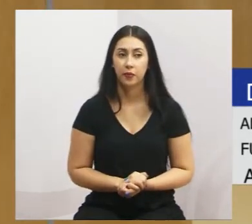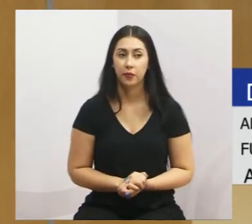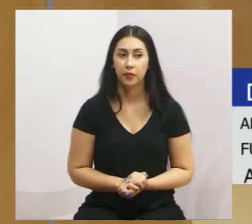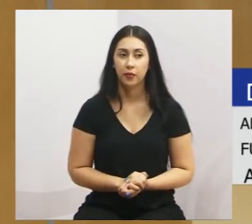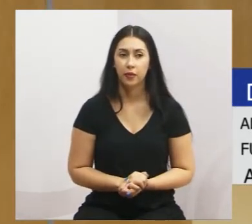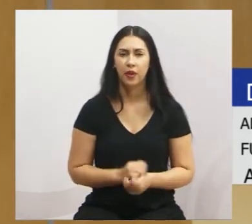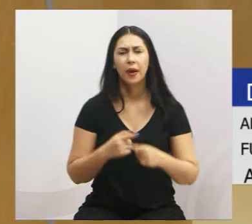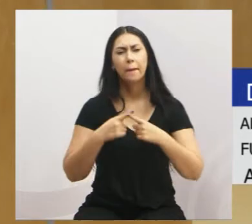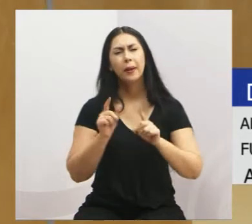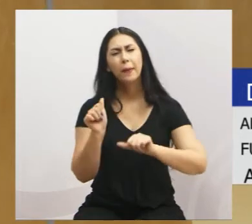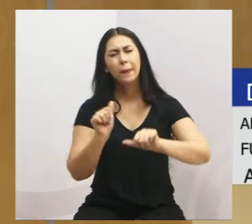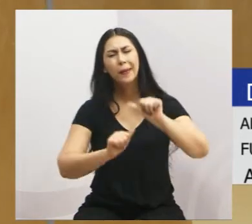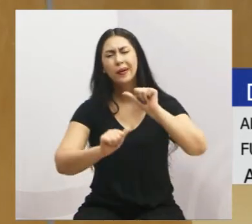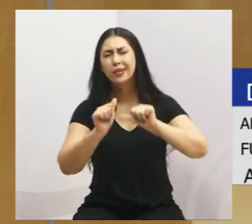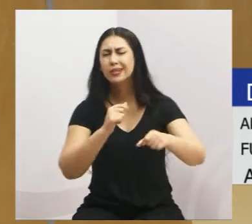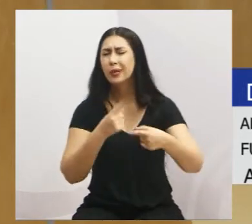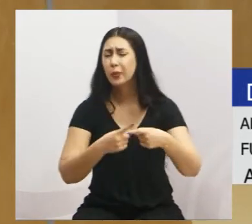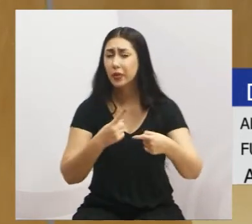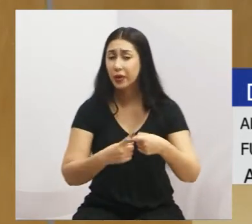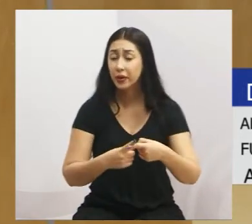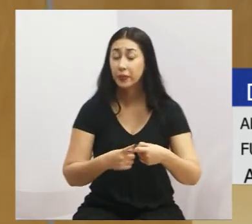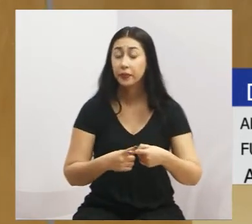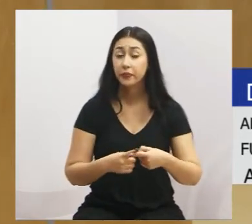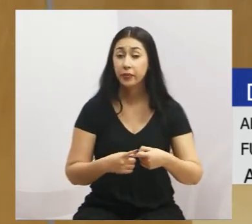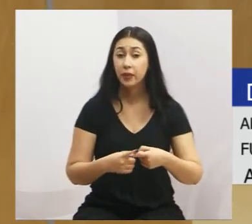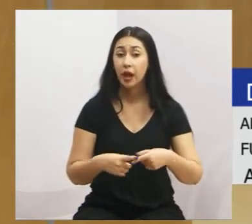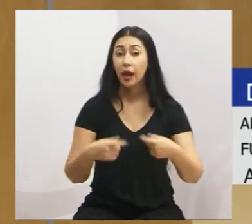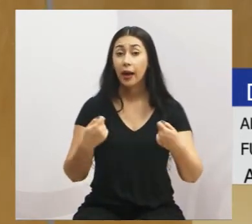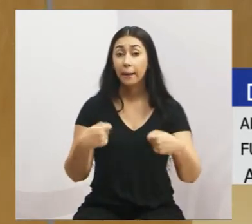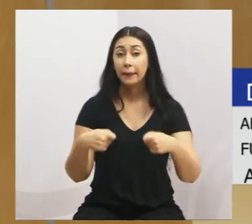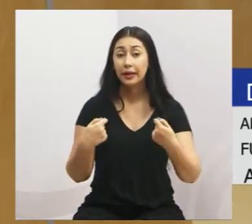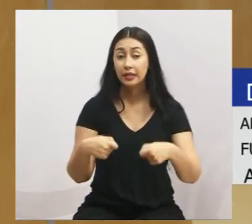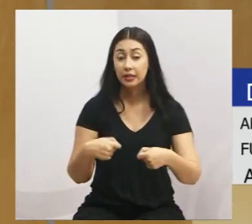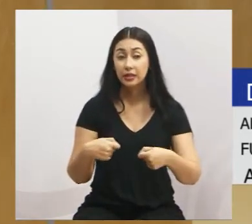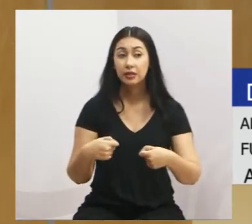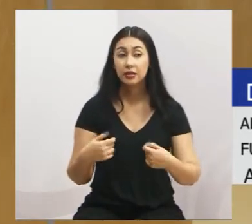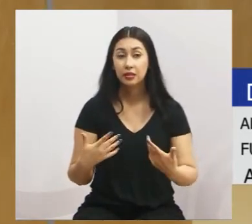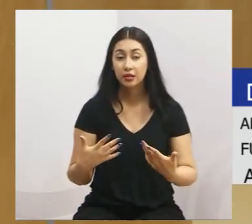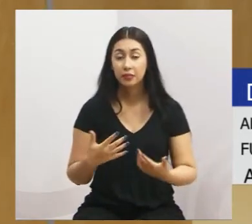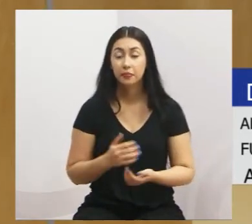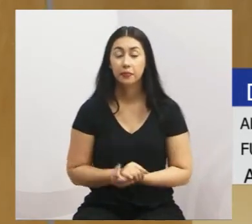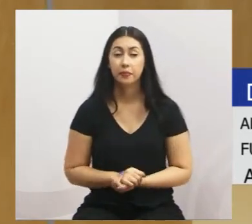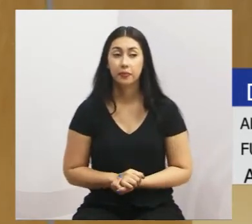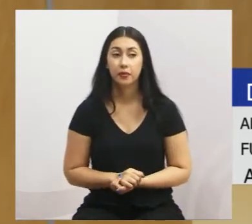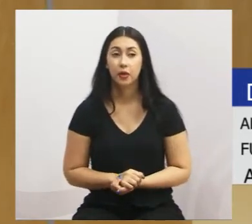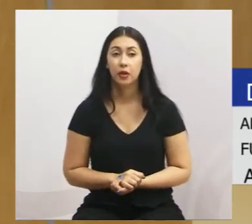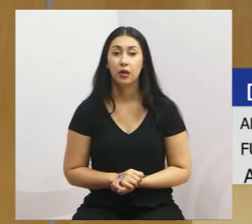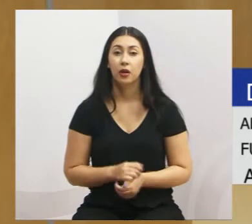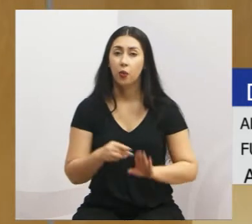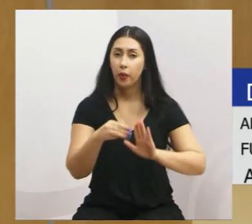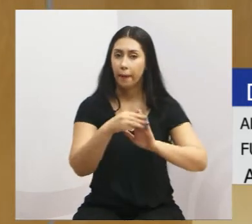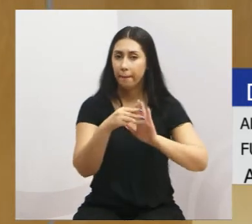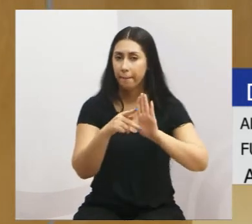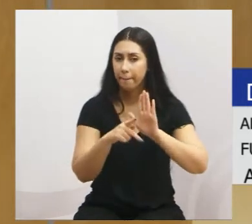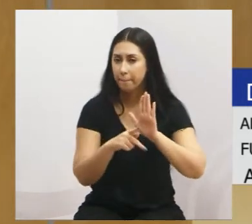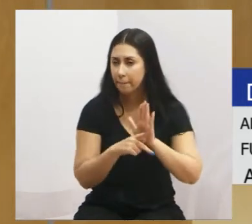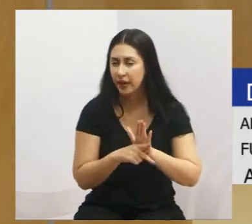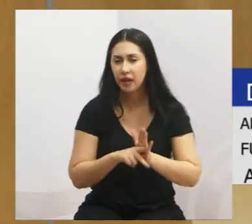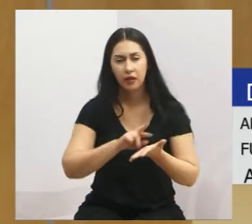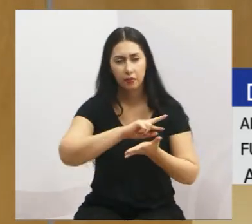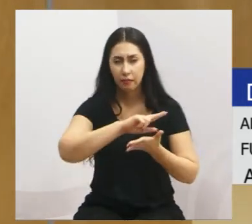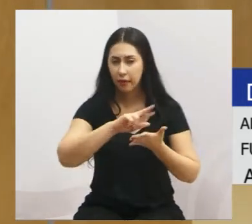essa propositura é porque existe um TAC, tá, movido pelo Ministério Público, pela Defensoria